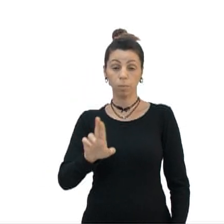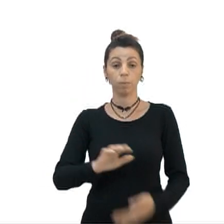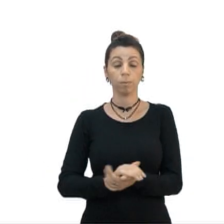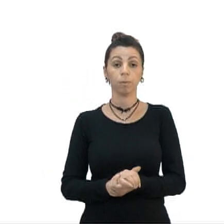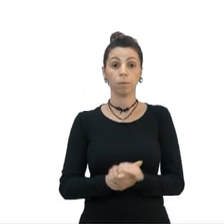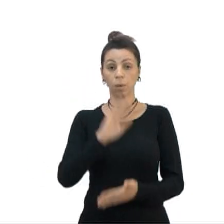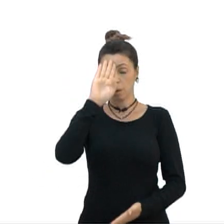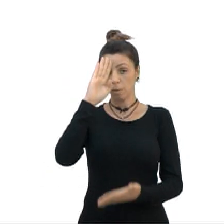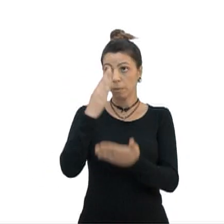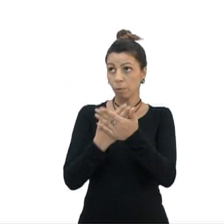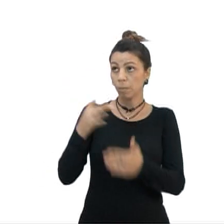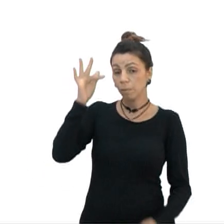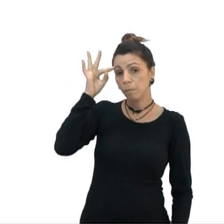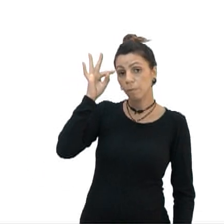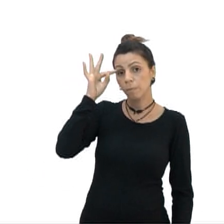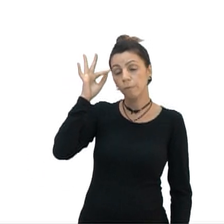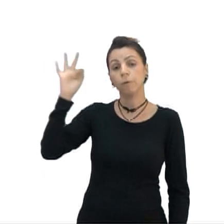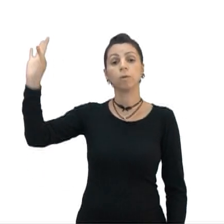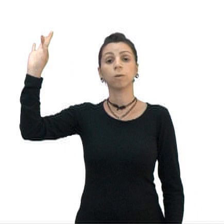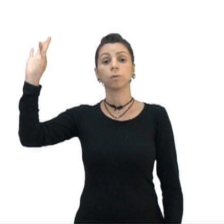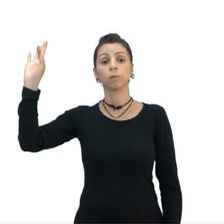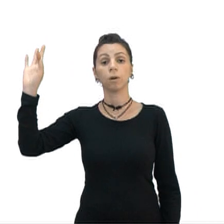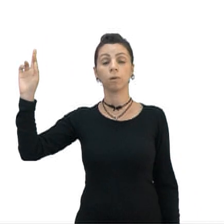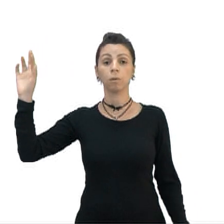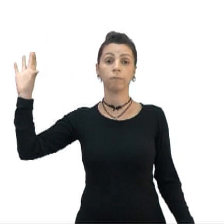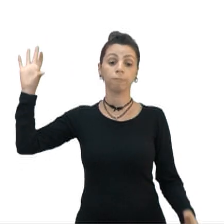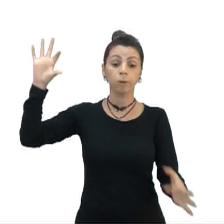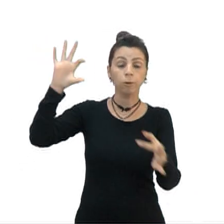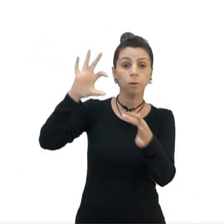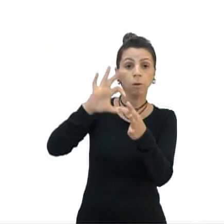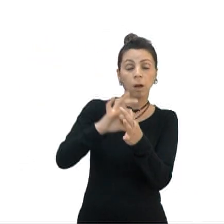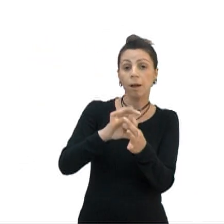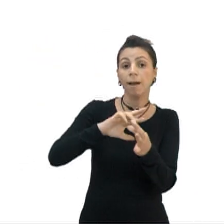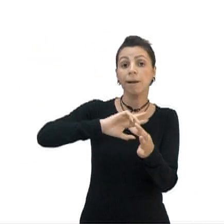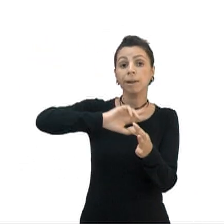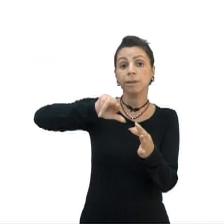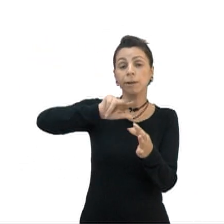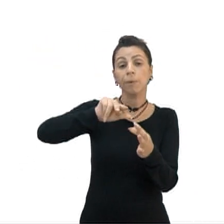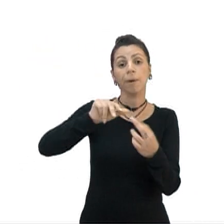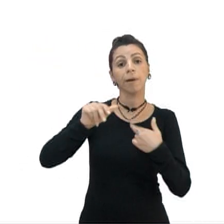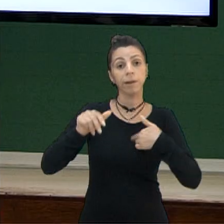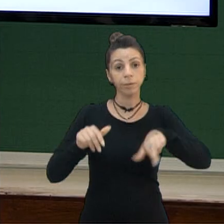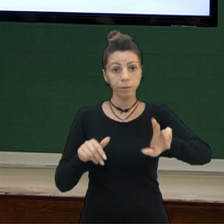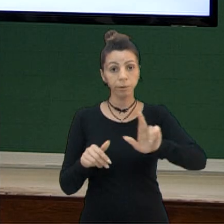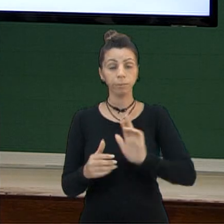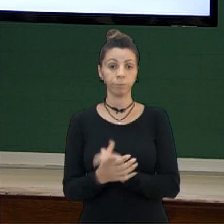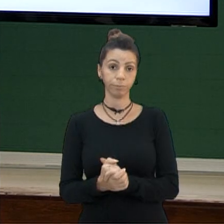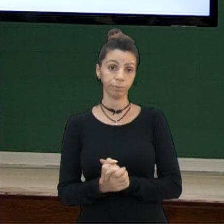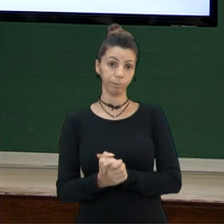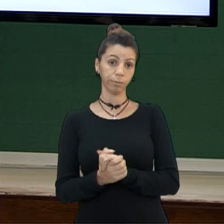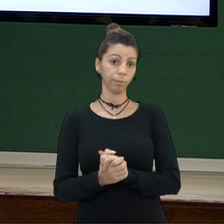convicção filosófica, que não estejam vinculadas a nenhuma religião.